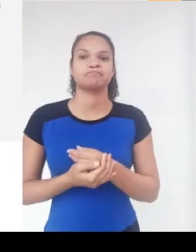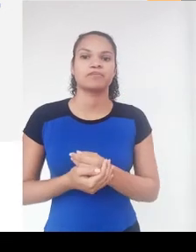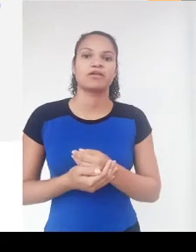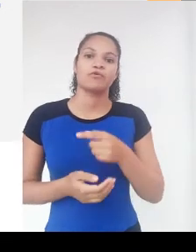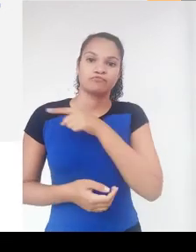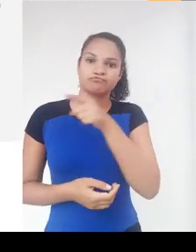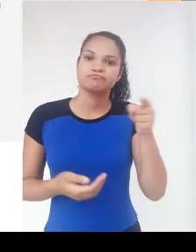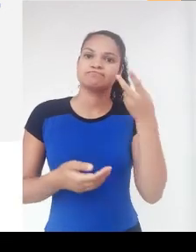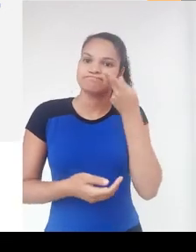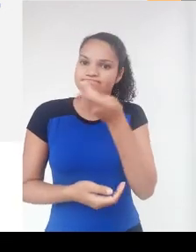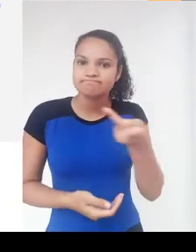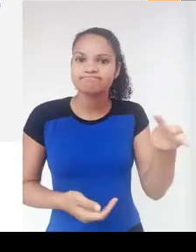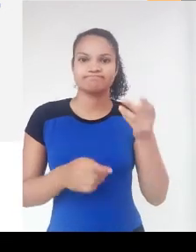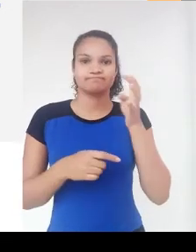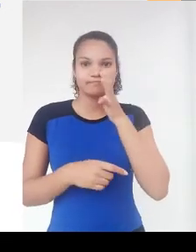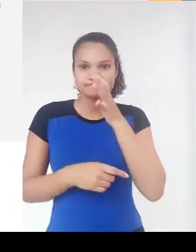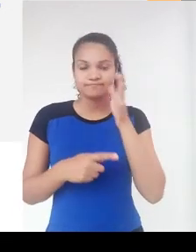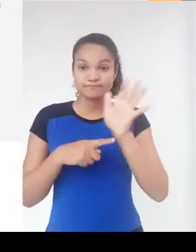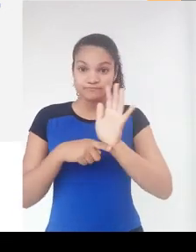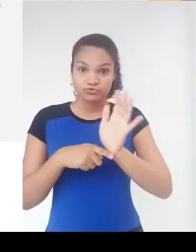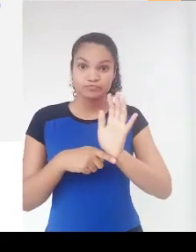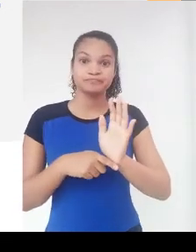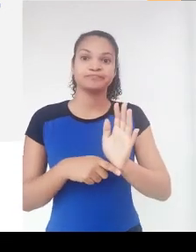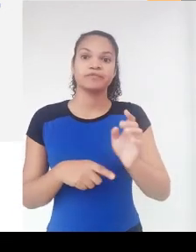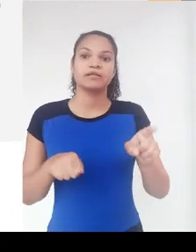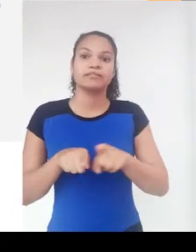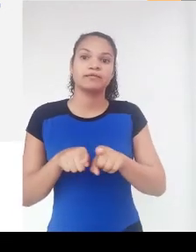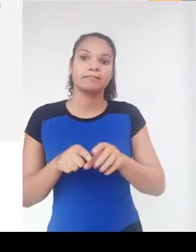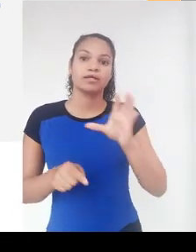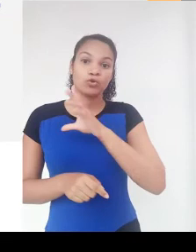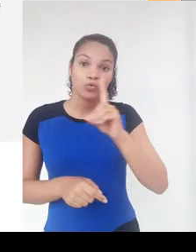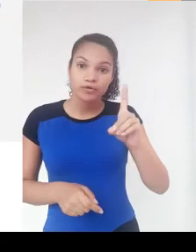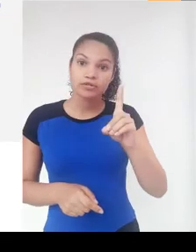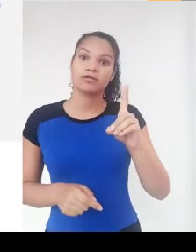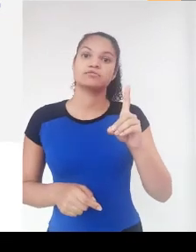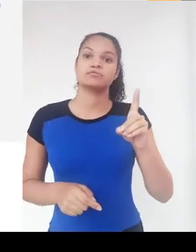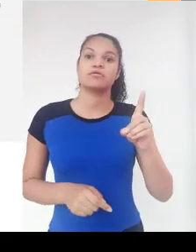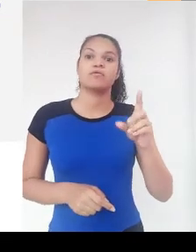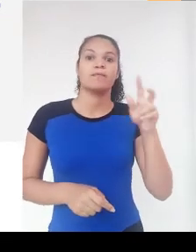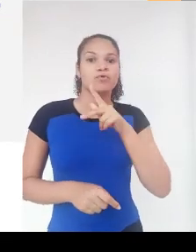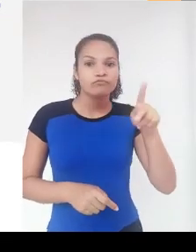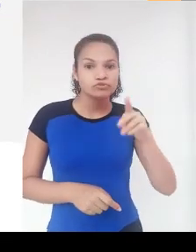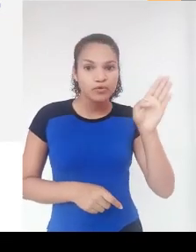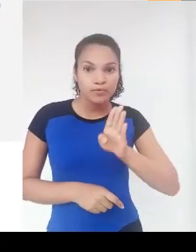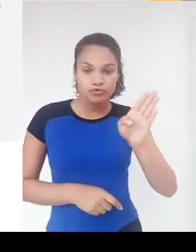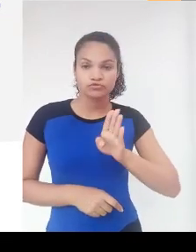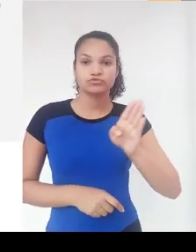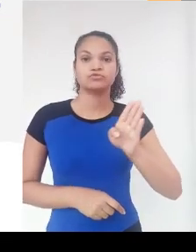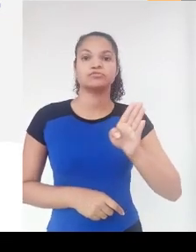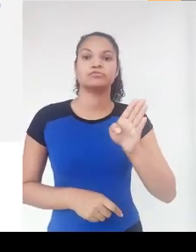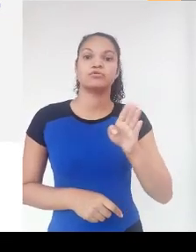a visita de vocês, vendo o nosso vídeo, e que a coordenação de biologia, os professores de biologia. Estamos